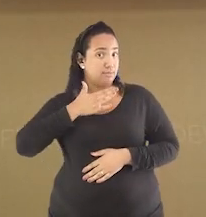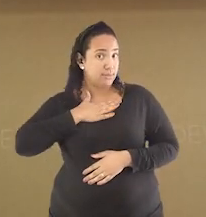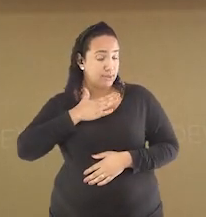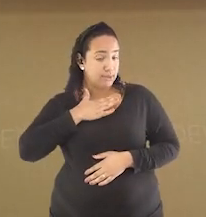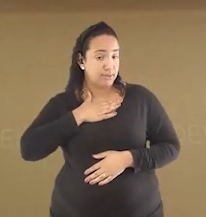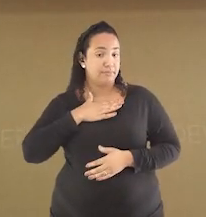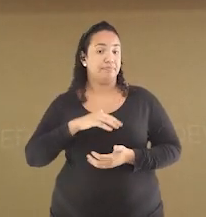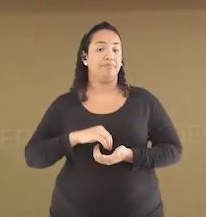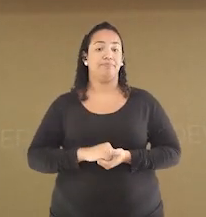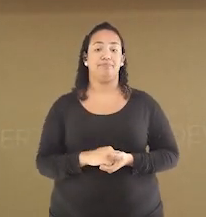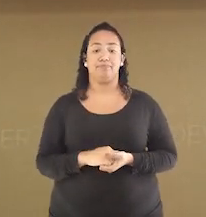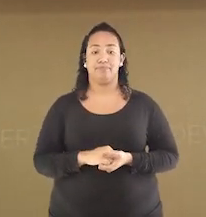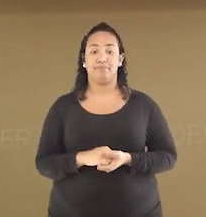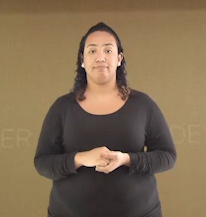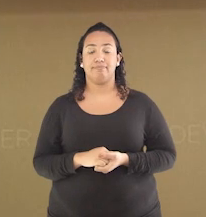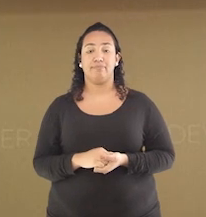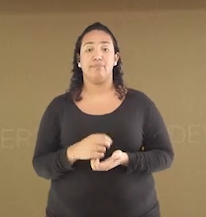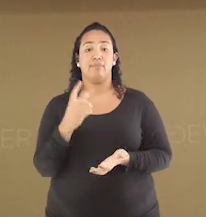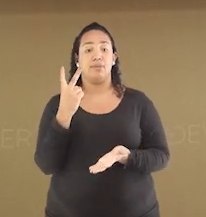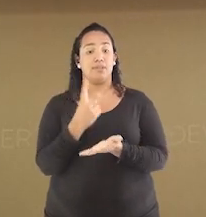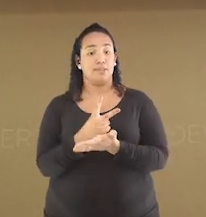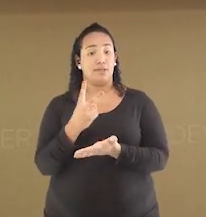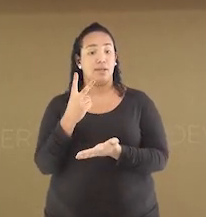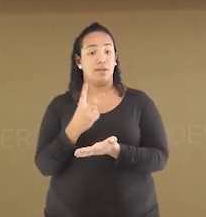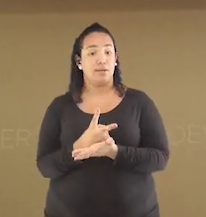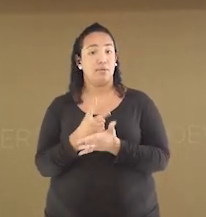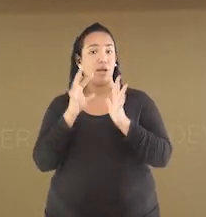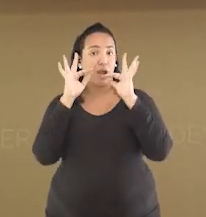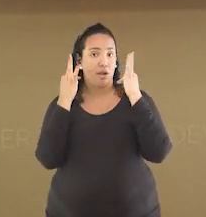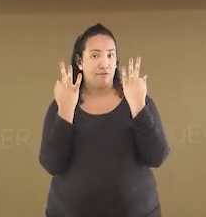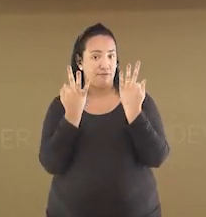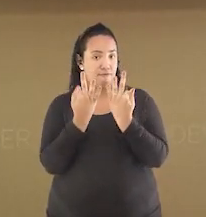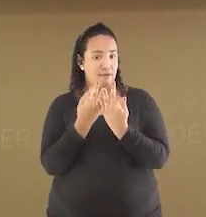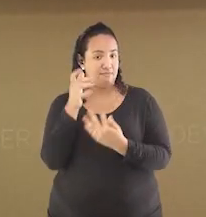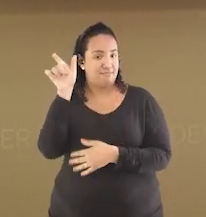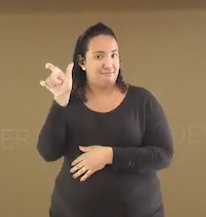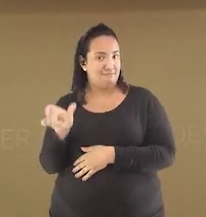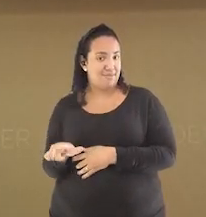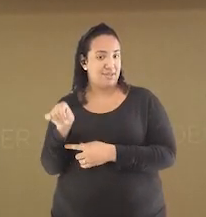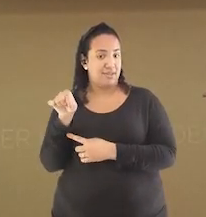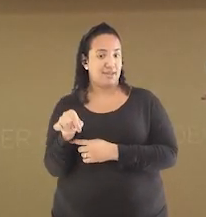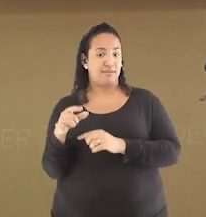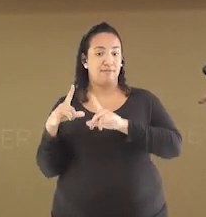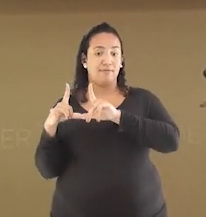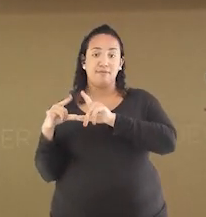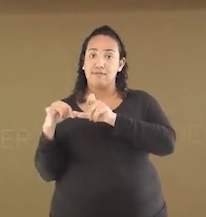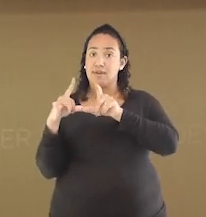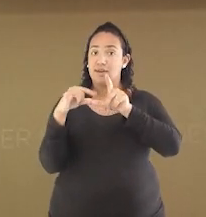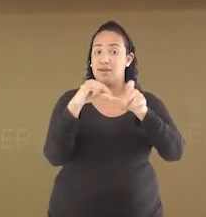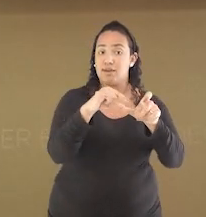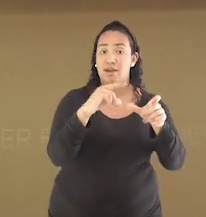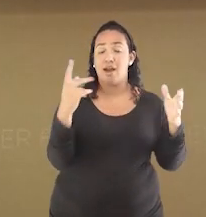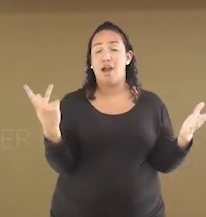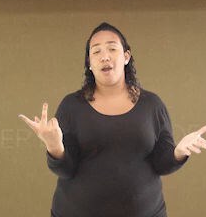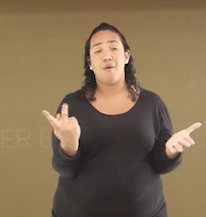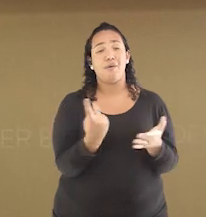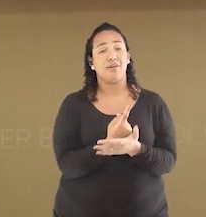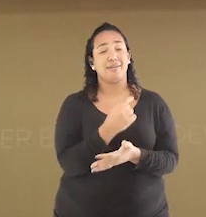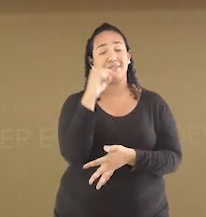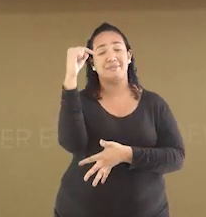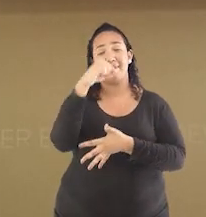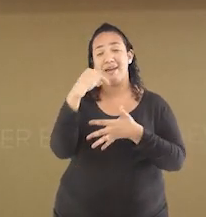ficou. Todas as vezes que os Heffley viajam, acontecem coisas